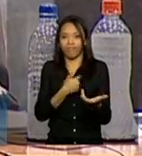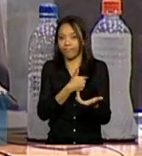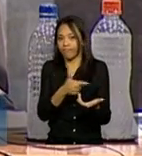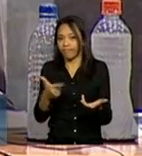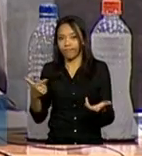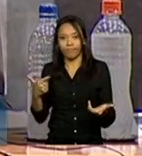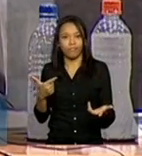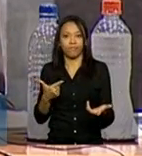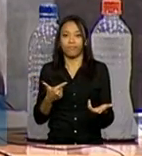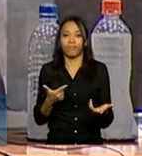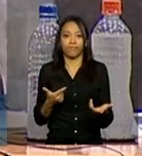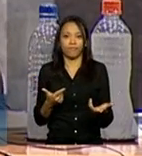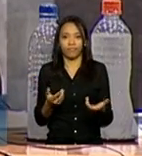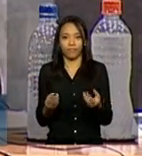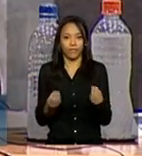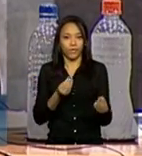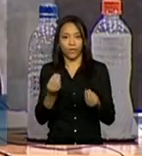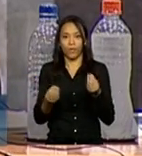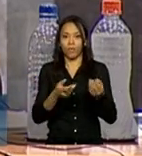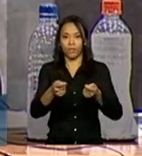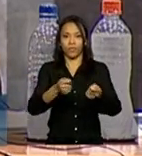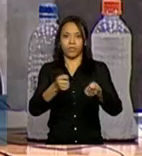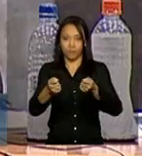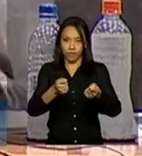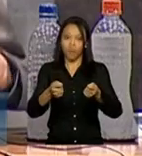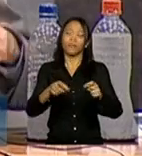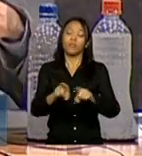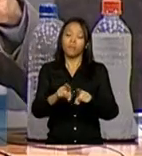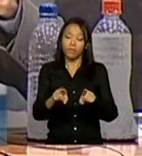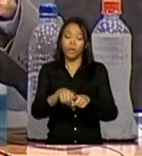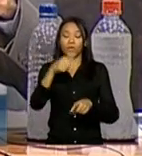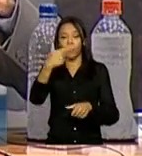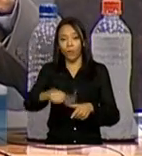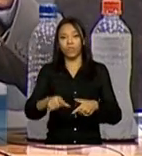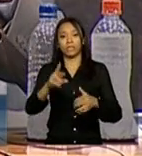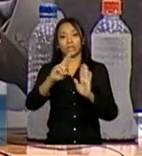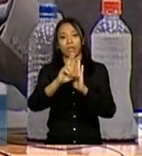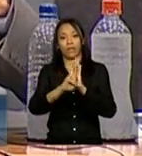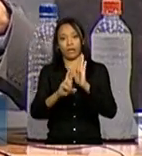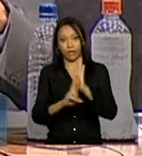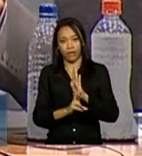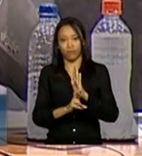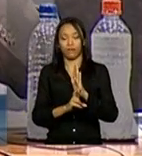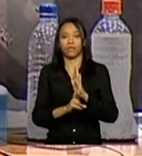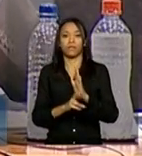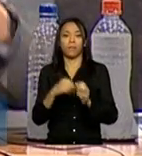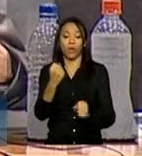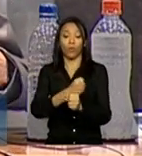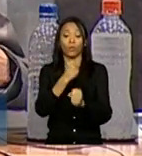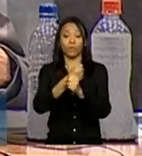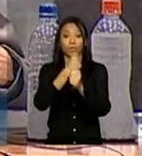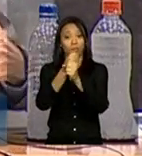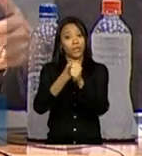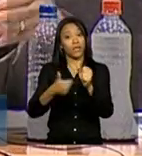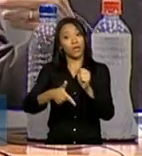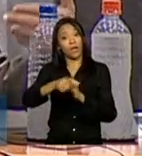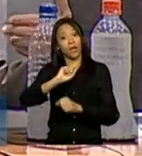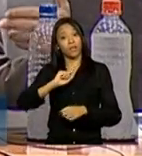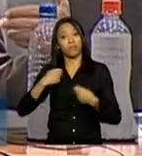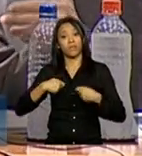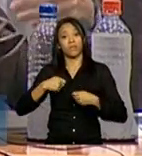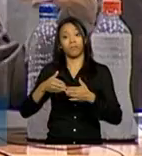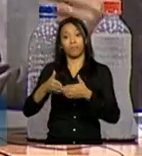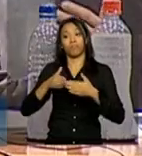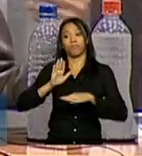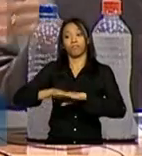para as restrições ambientais que existem, embora o Ministério do Meio Ambiente esteja contribuindo muito